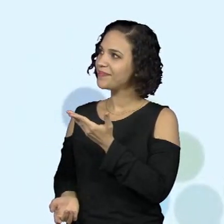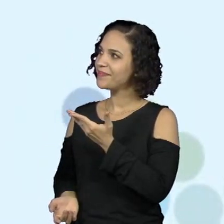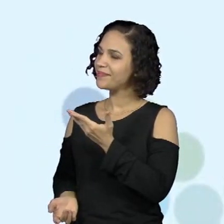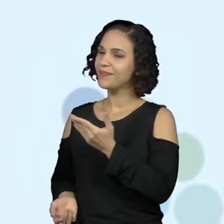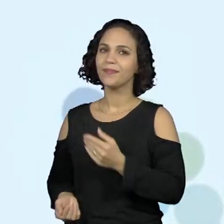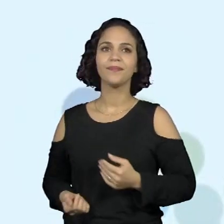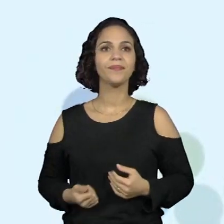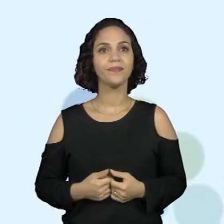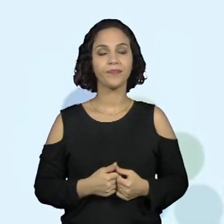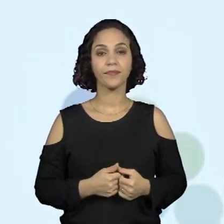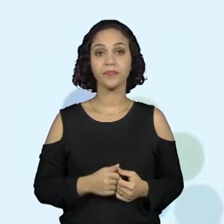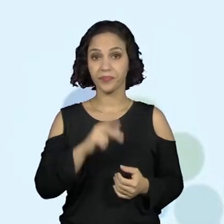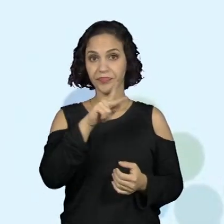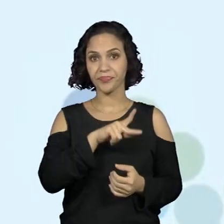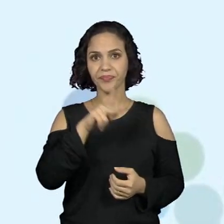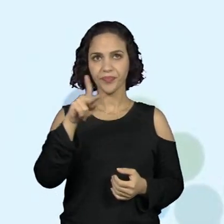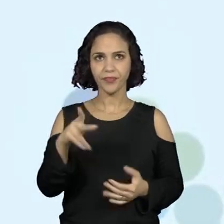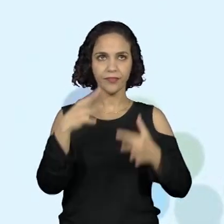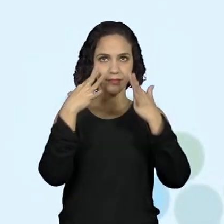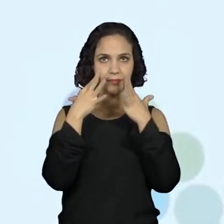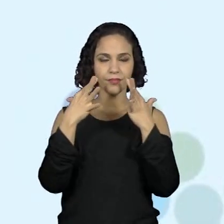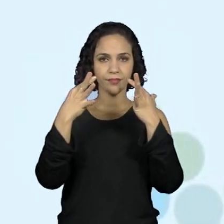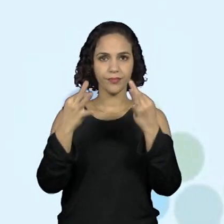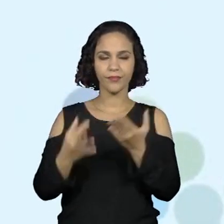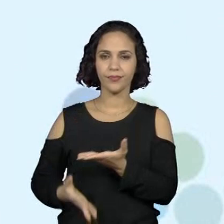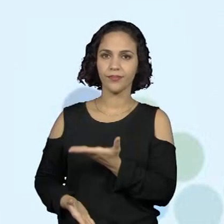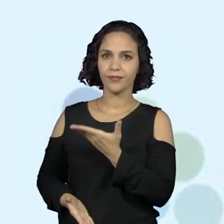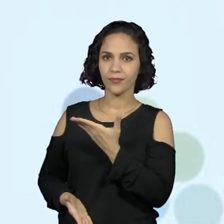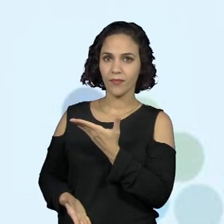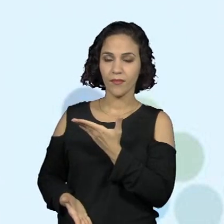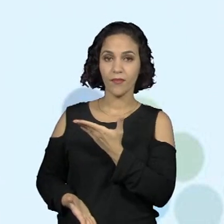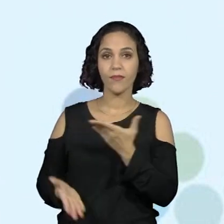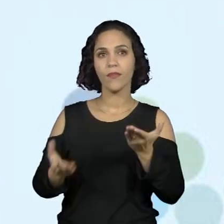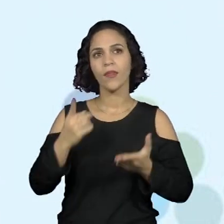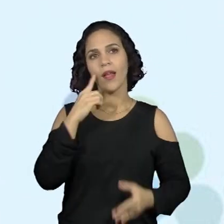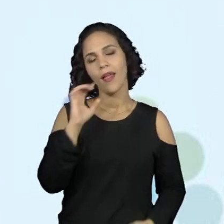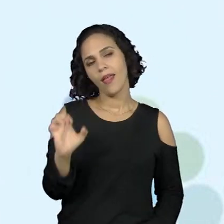olhar para a tela e a atenção de todos, porque a